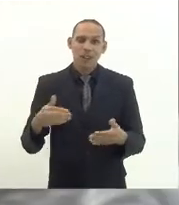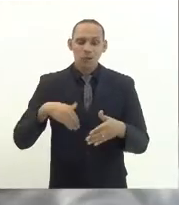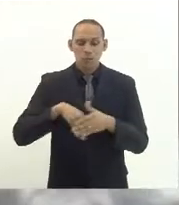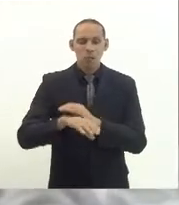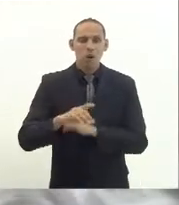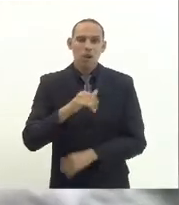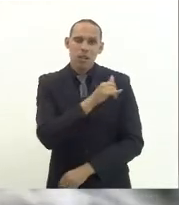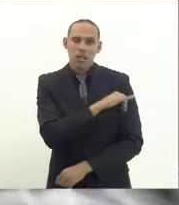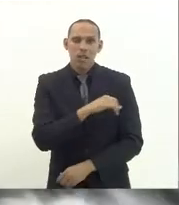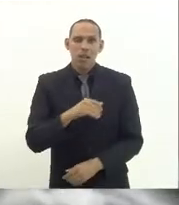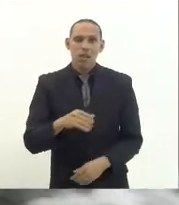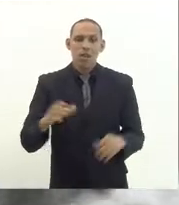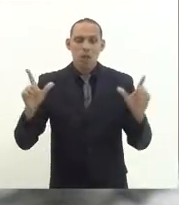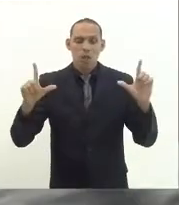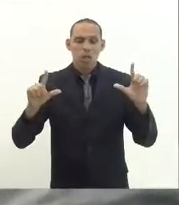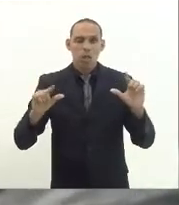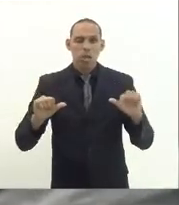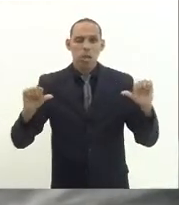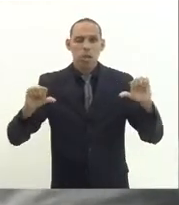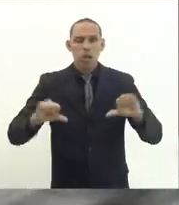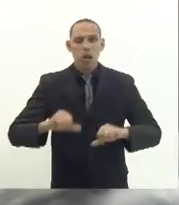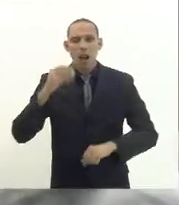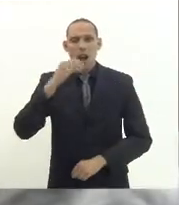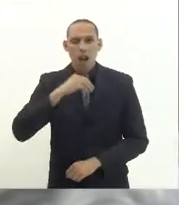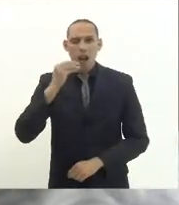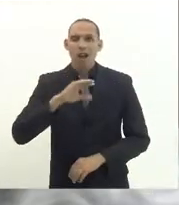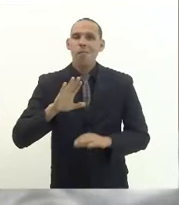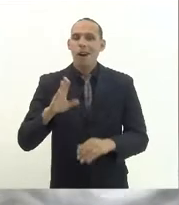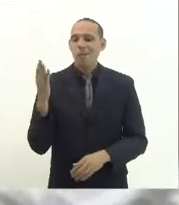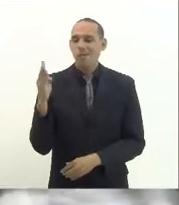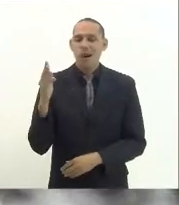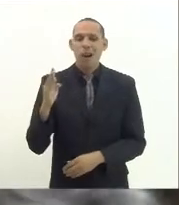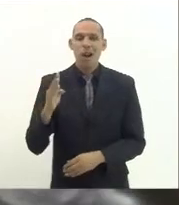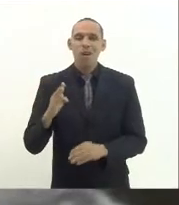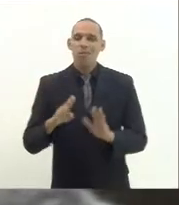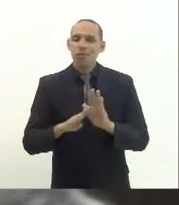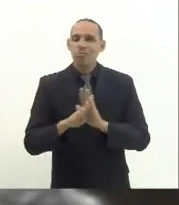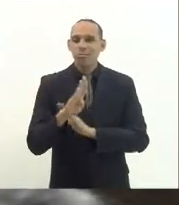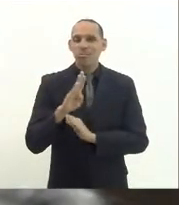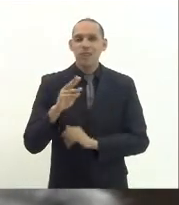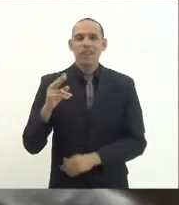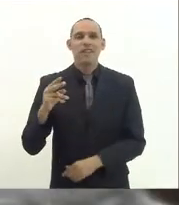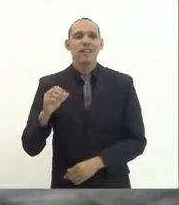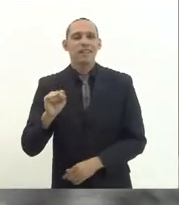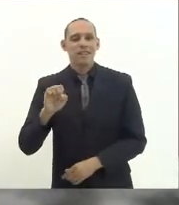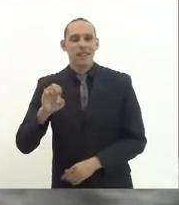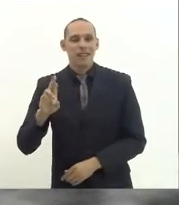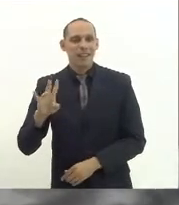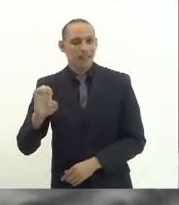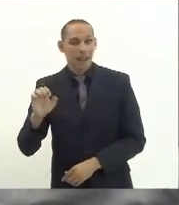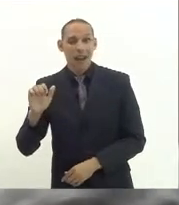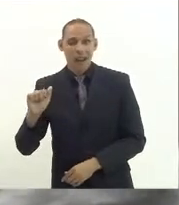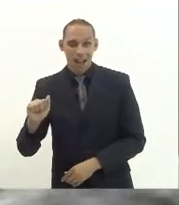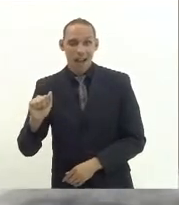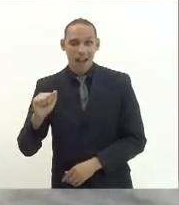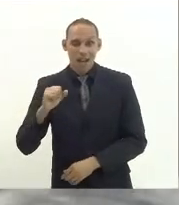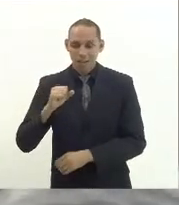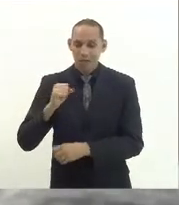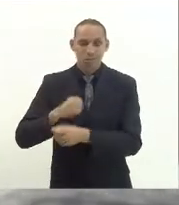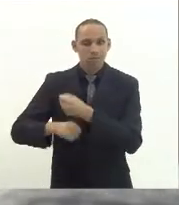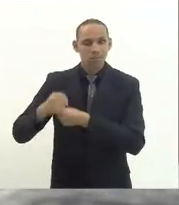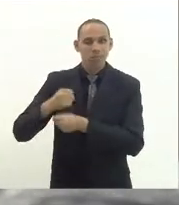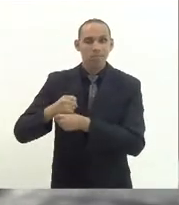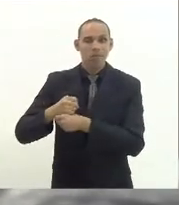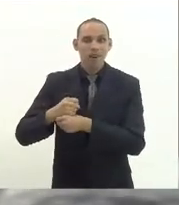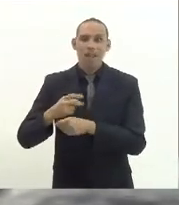no Rio de Janeiro a subida do Botafogo foi fundamental o ano passado